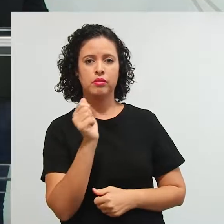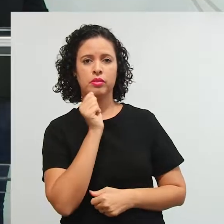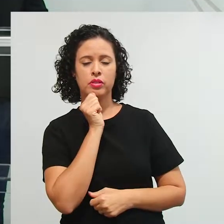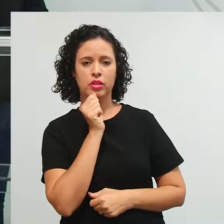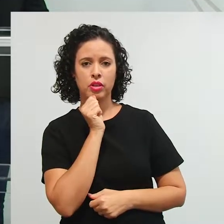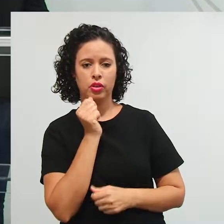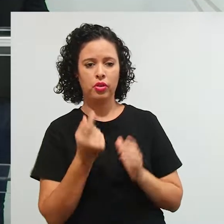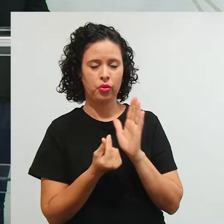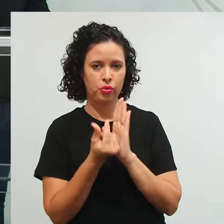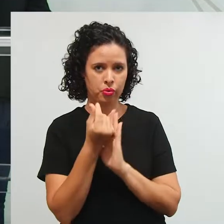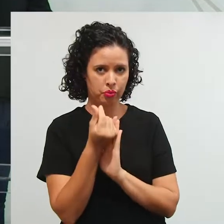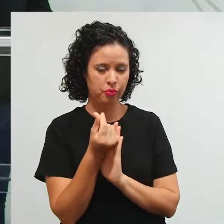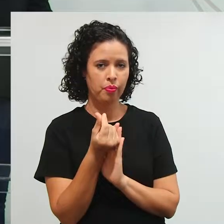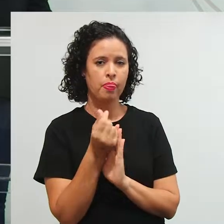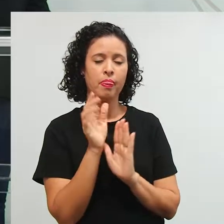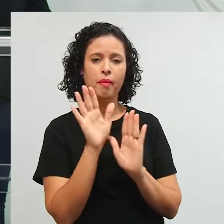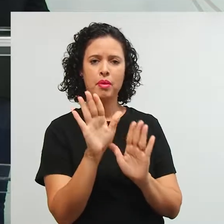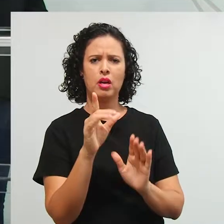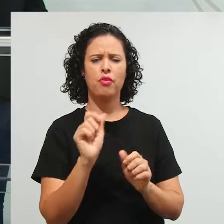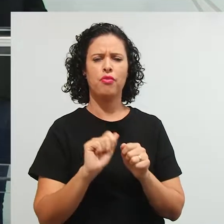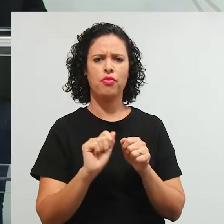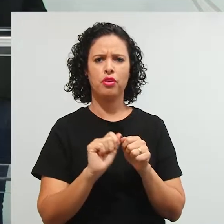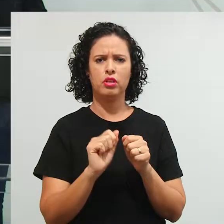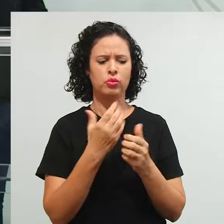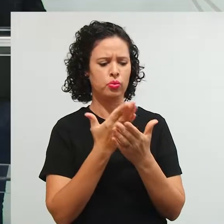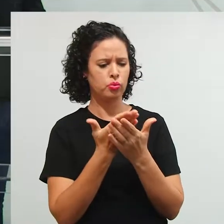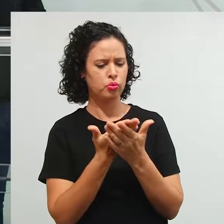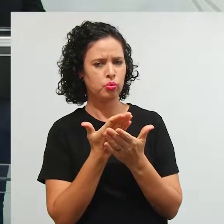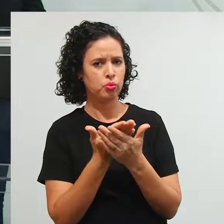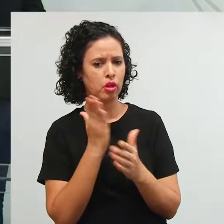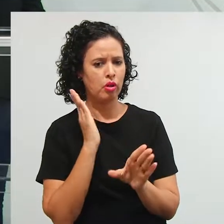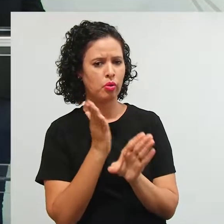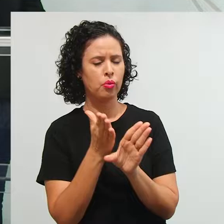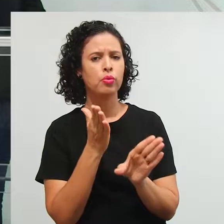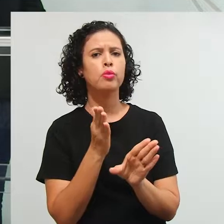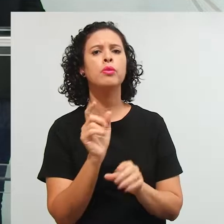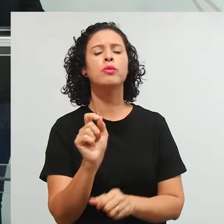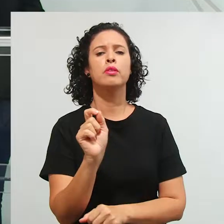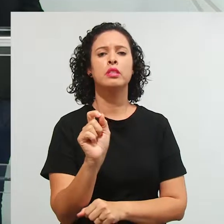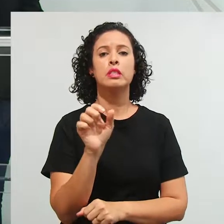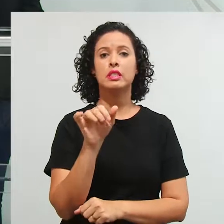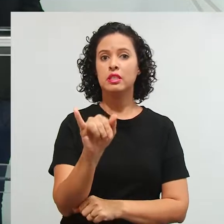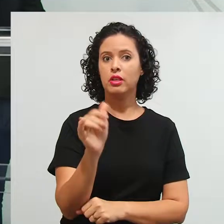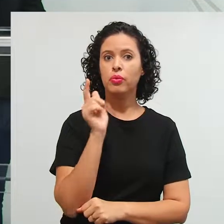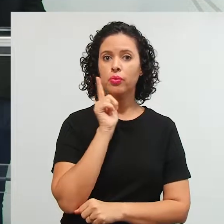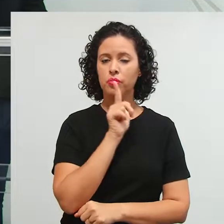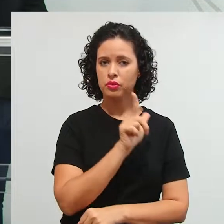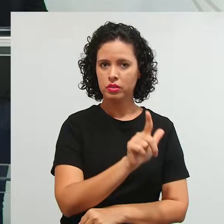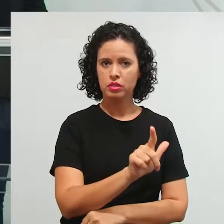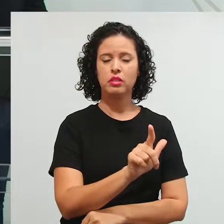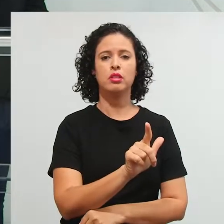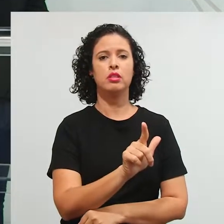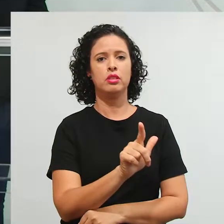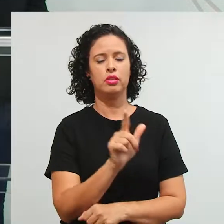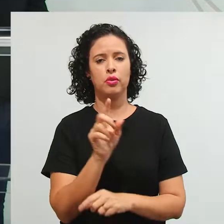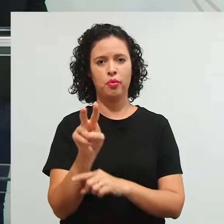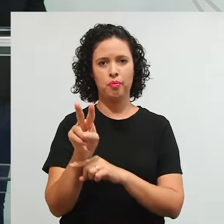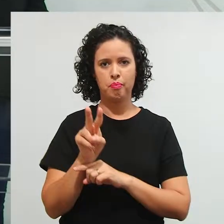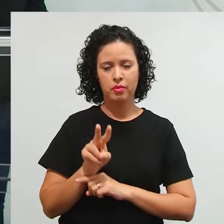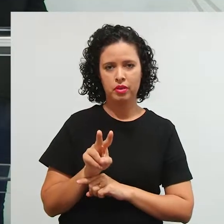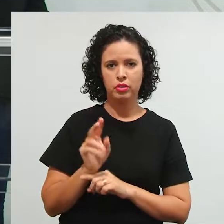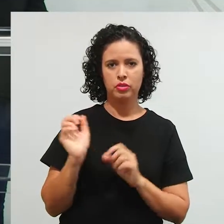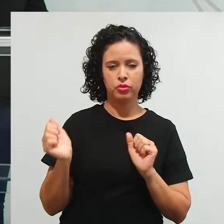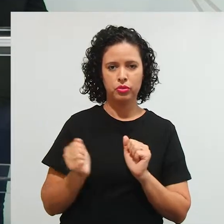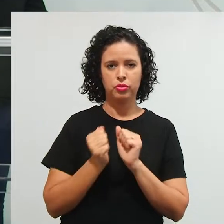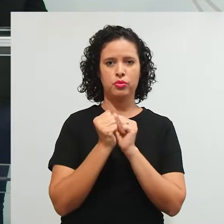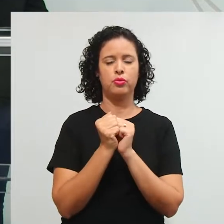recurso disponível para isso, mas ele fez um estudo e verificou-se que, se ele conseguir um empréstimo junto